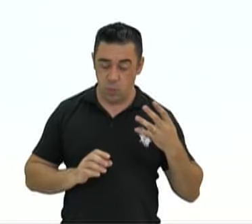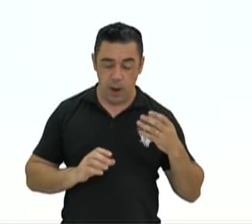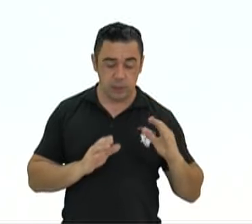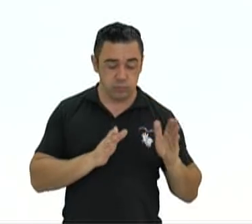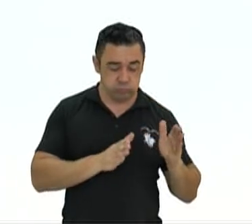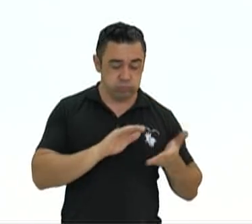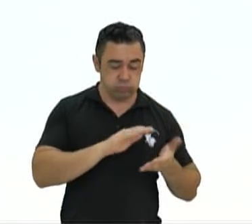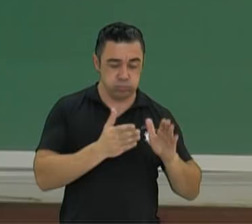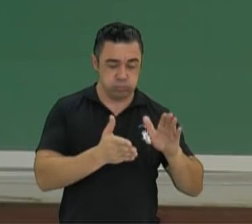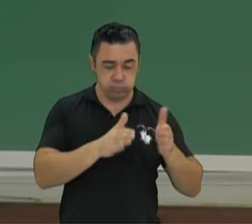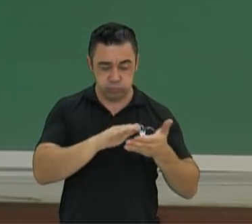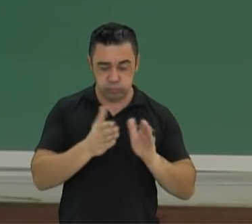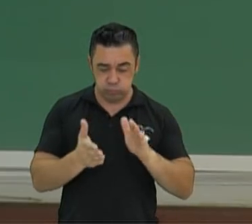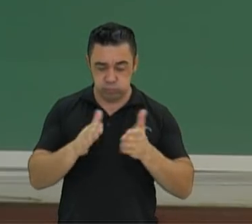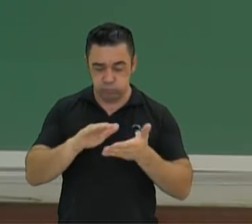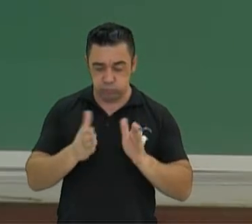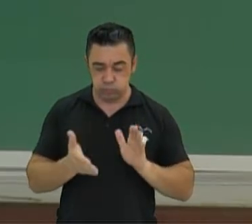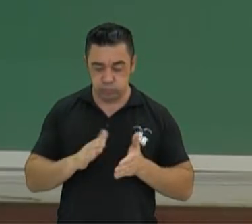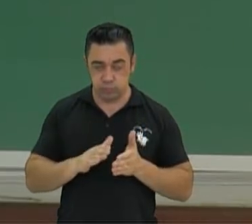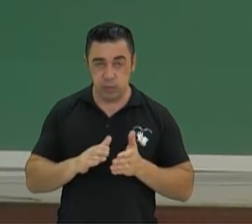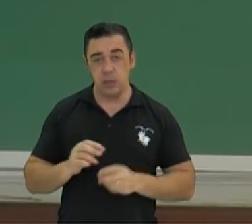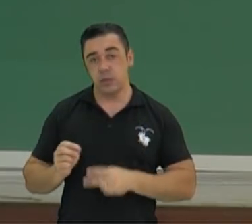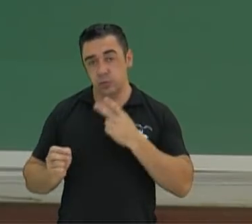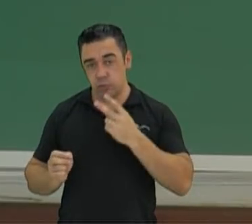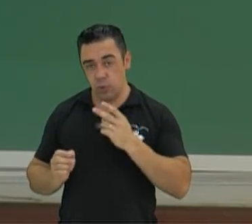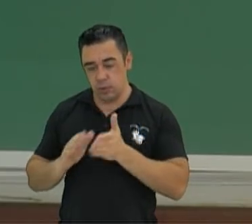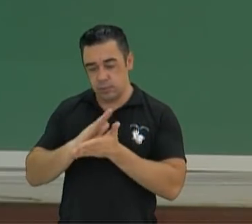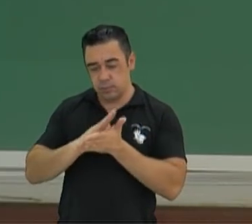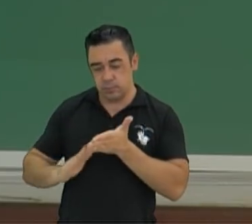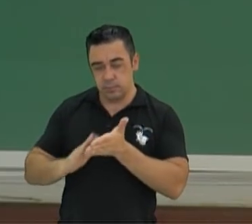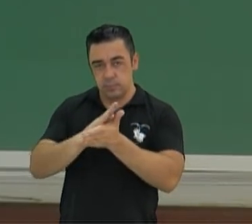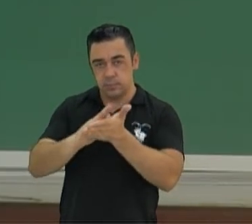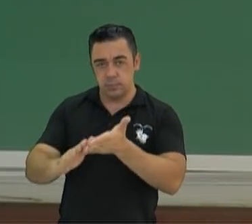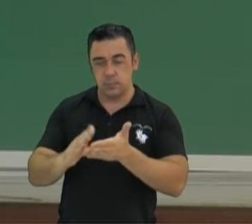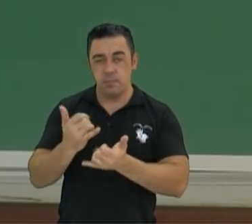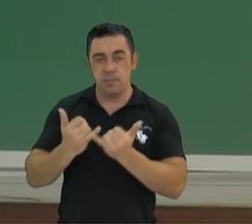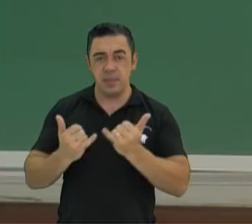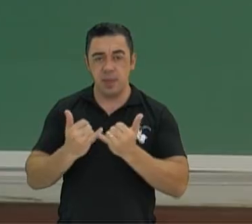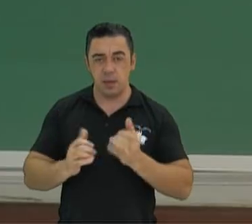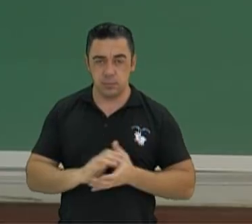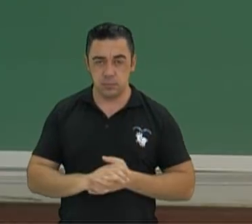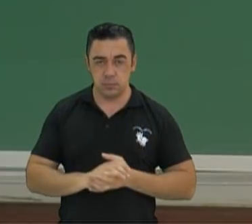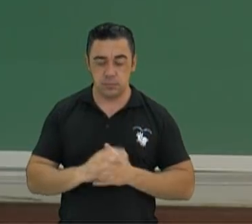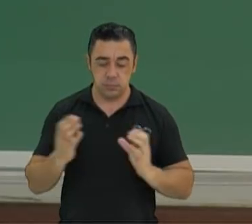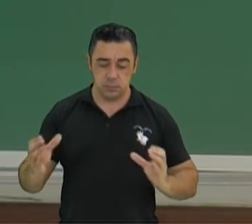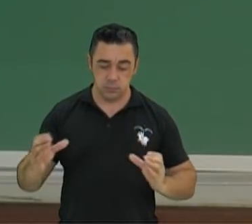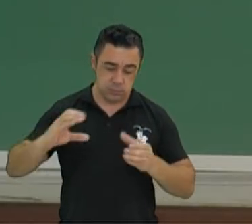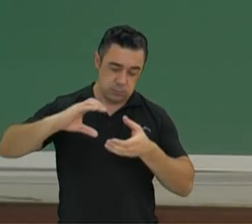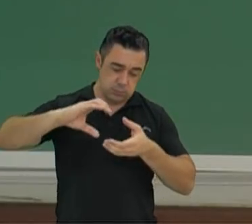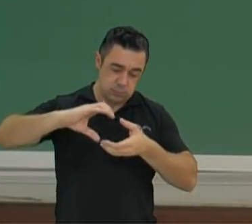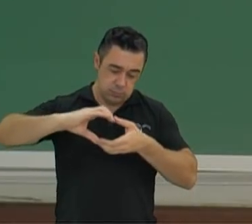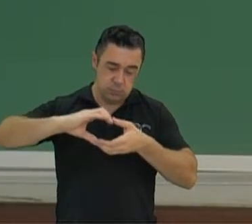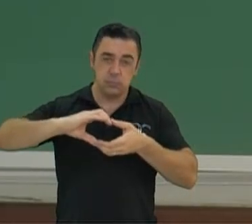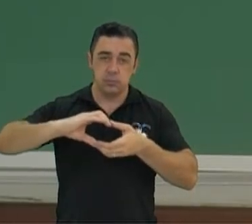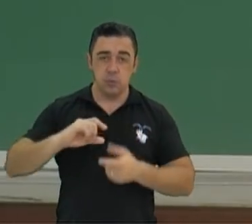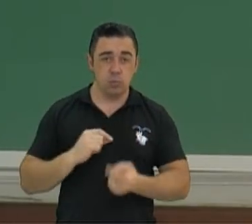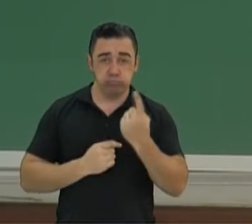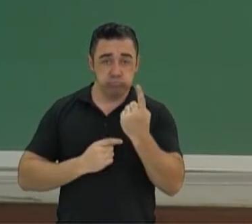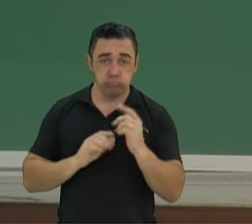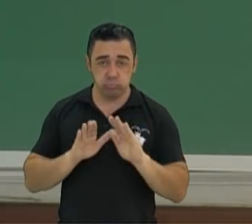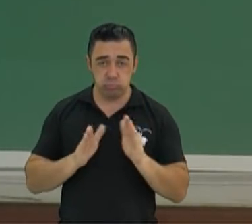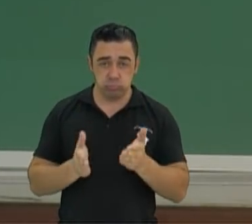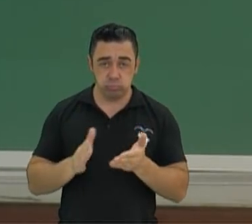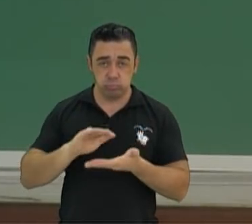cubinhos inteiros, não é isso? Mas nós temos mais 2 metades de um cubo. Se eu pegar essa metade e juntar com a